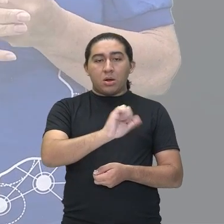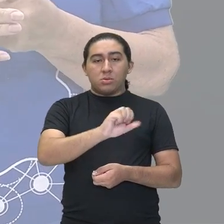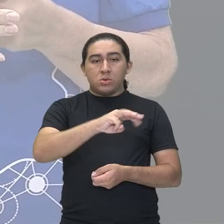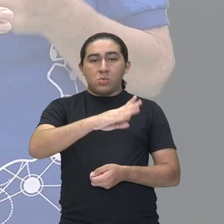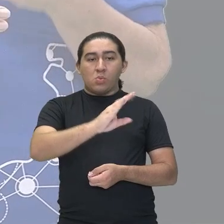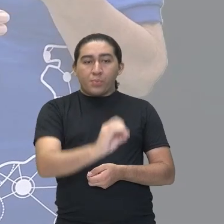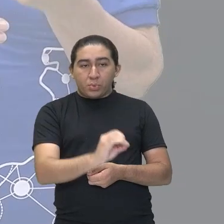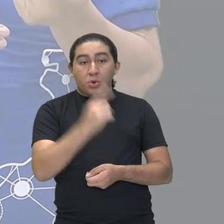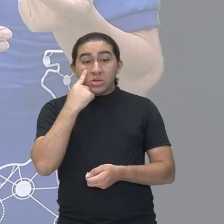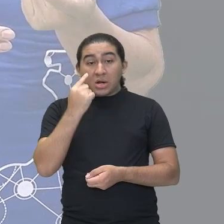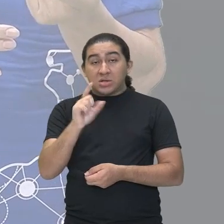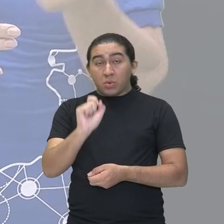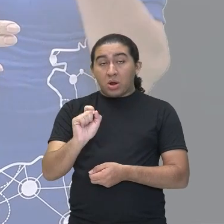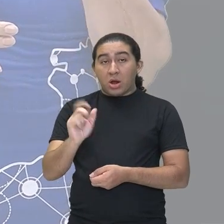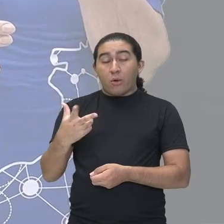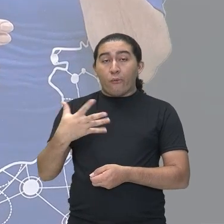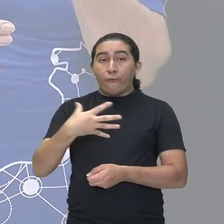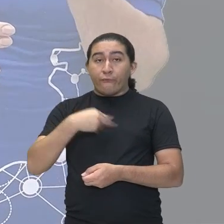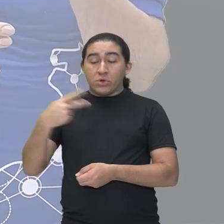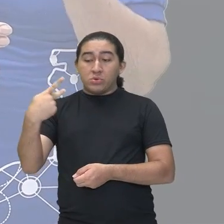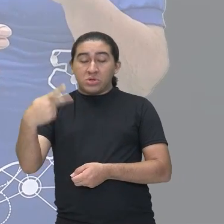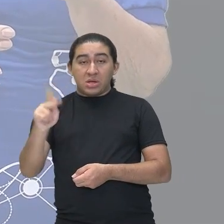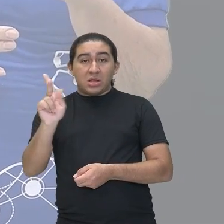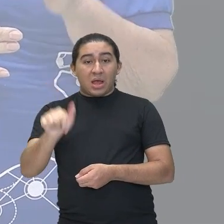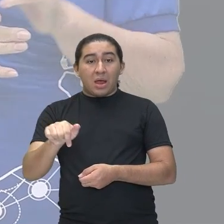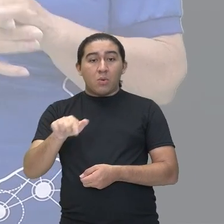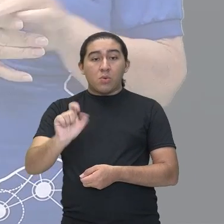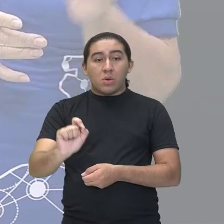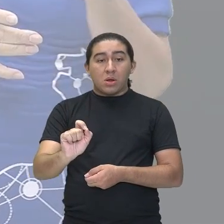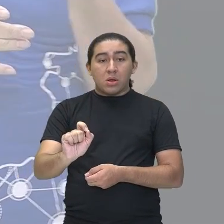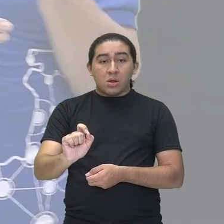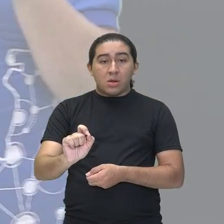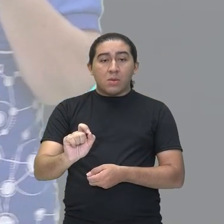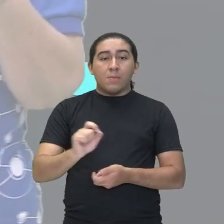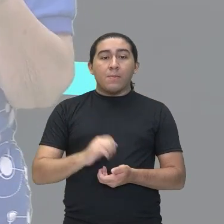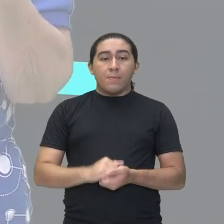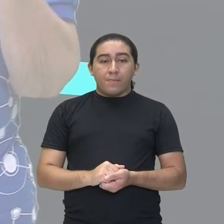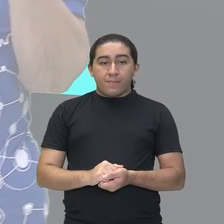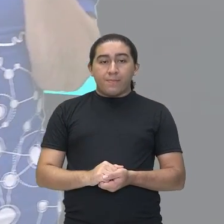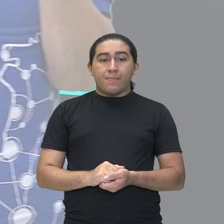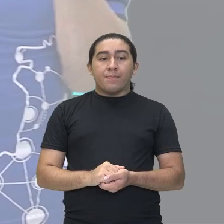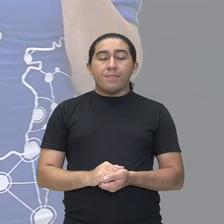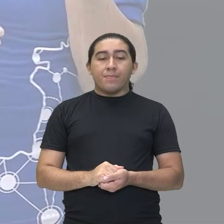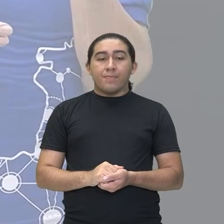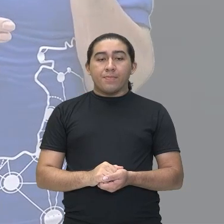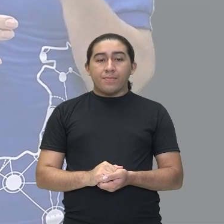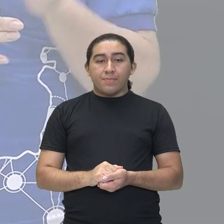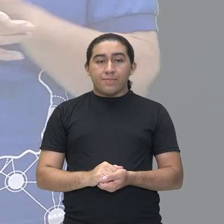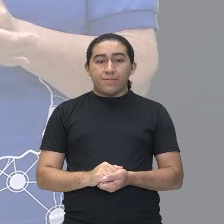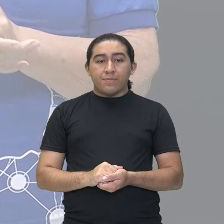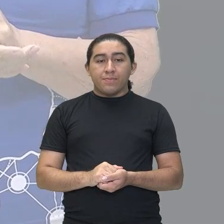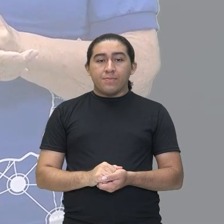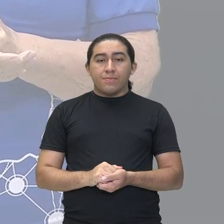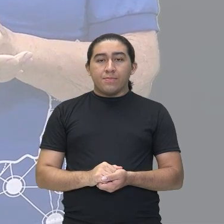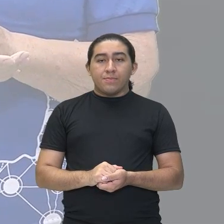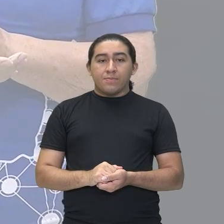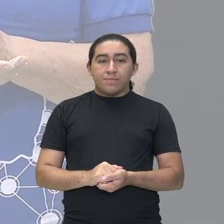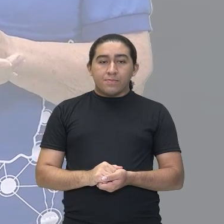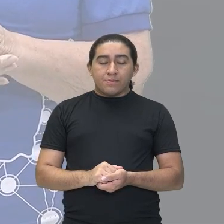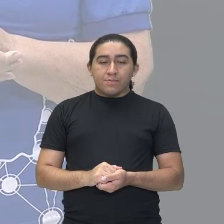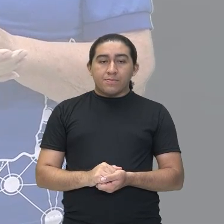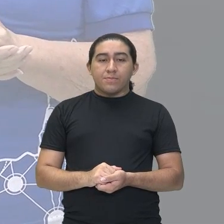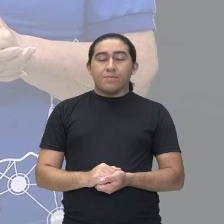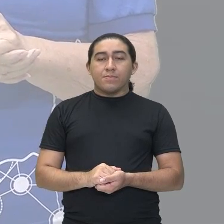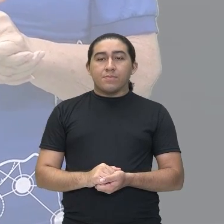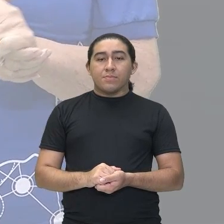intenção de fazer seu filho, um padre que tinha filho, olha aí, seu filho sacrílego,